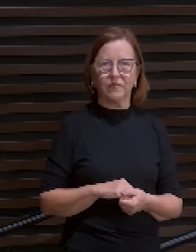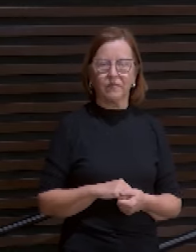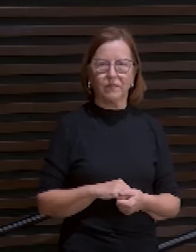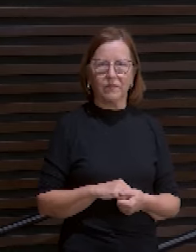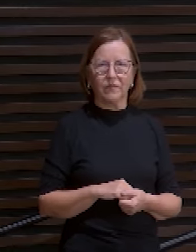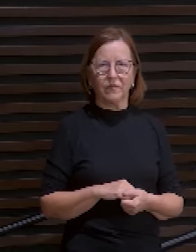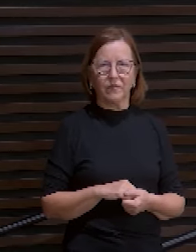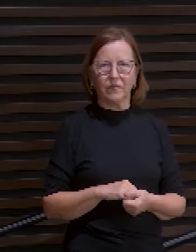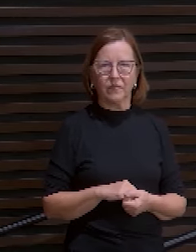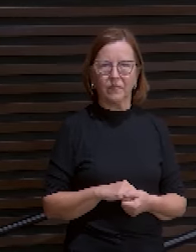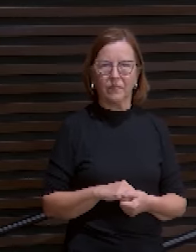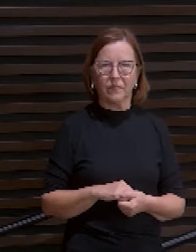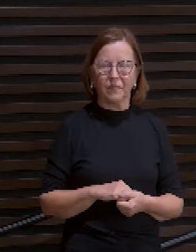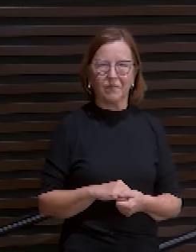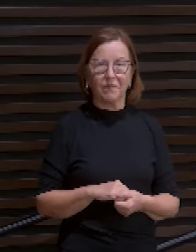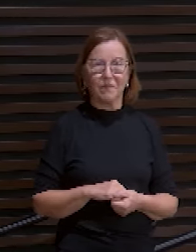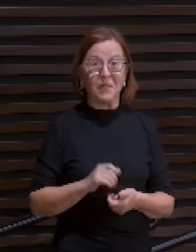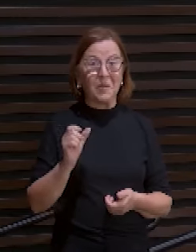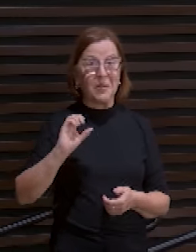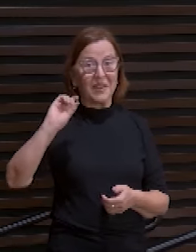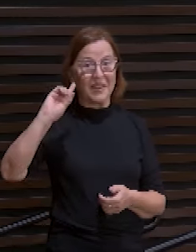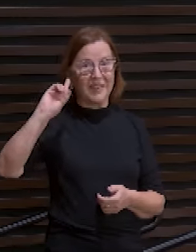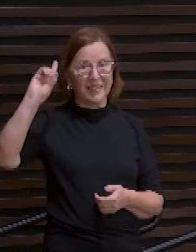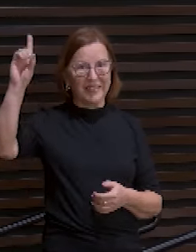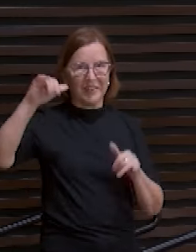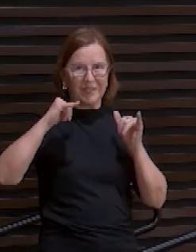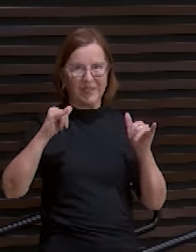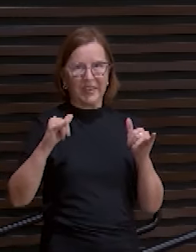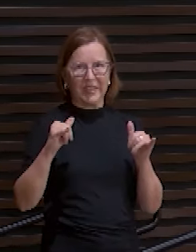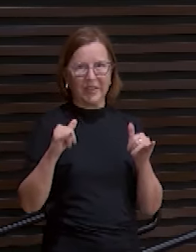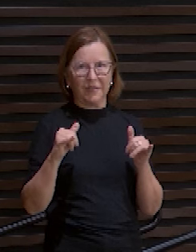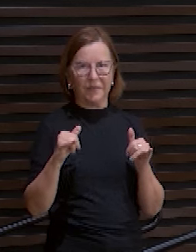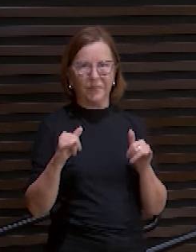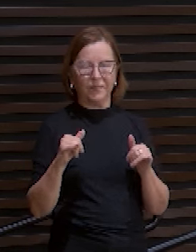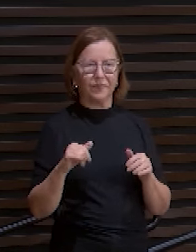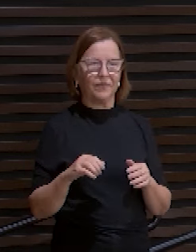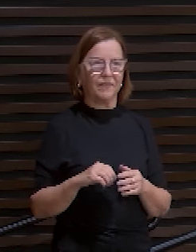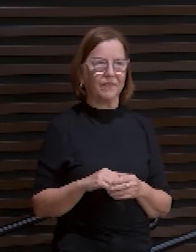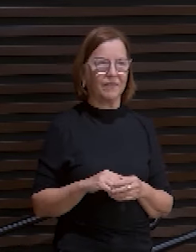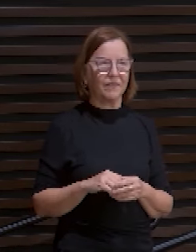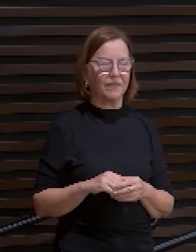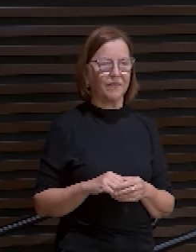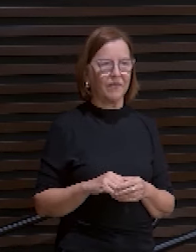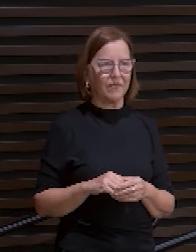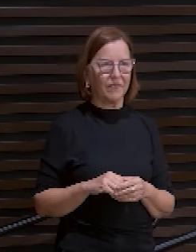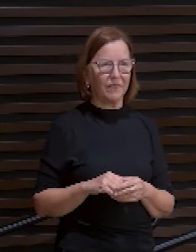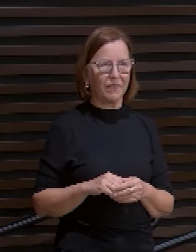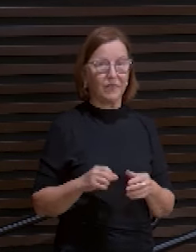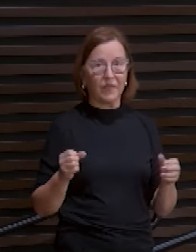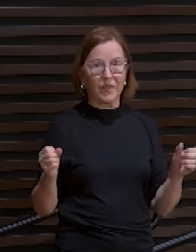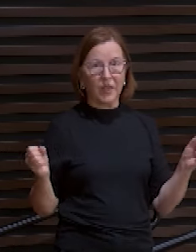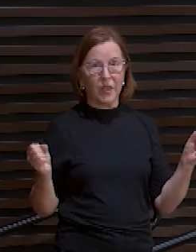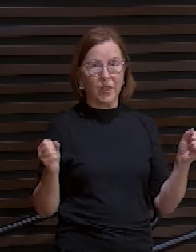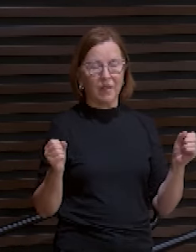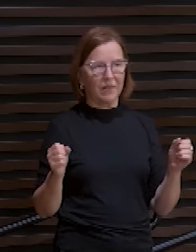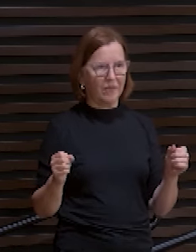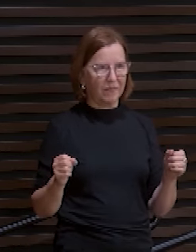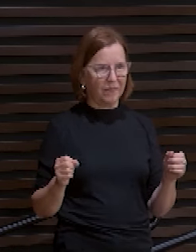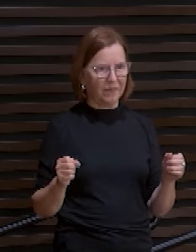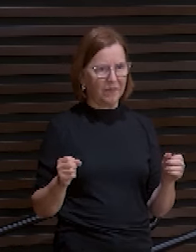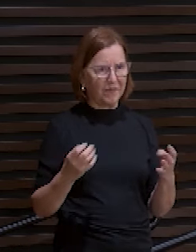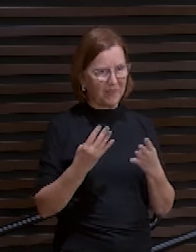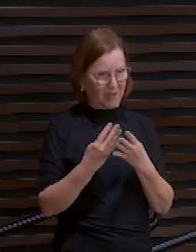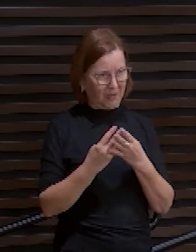nós que que diz a palavra de Deus 36 26 27 dar-vos vamos confessar a